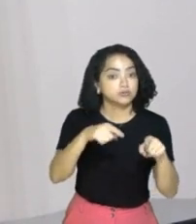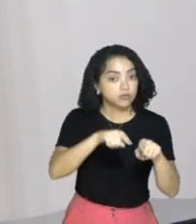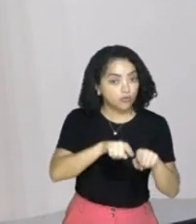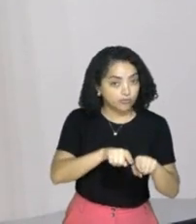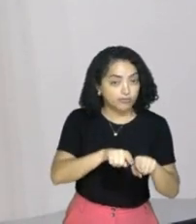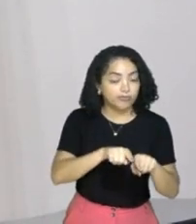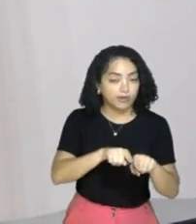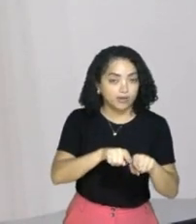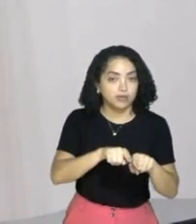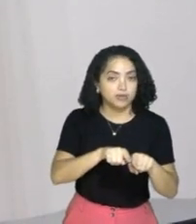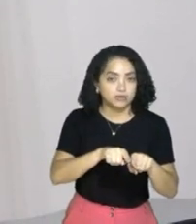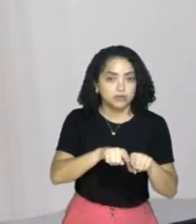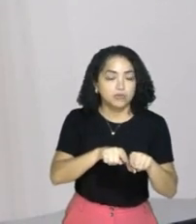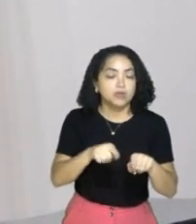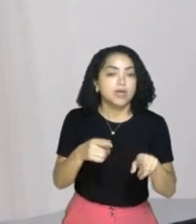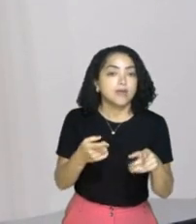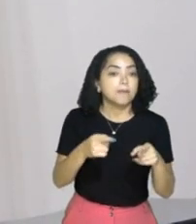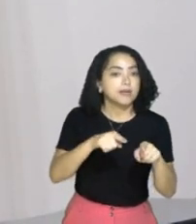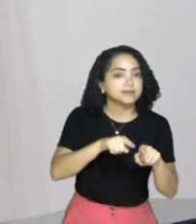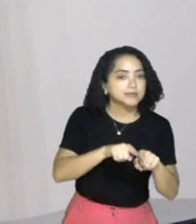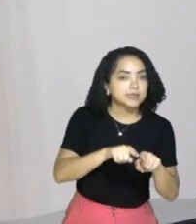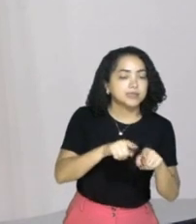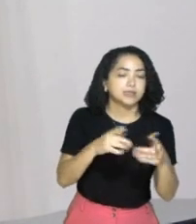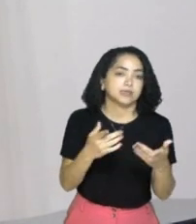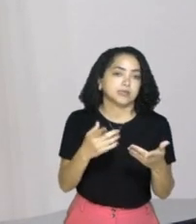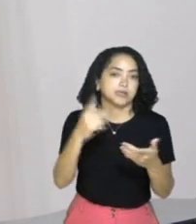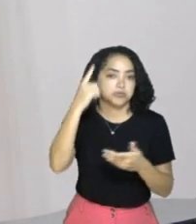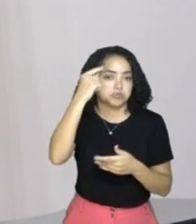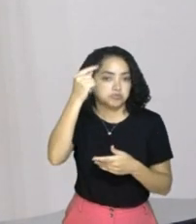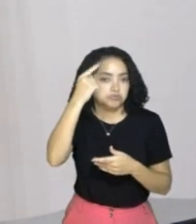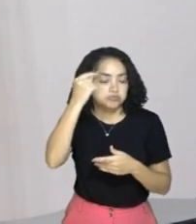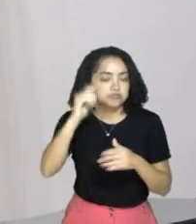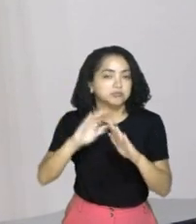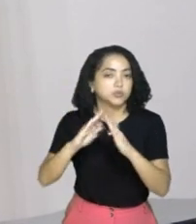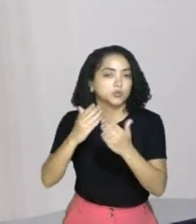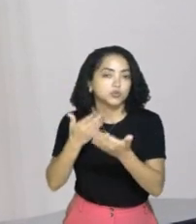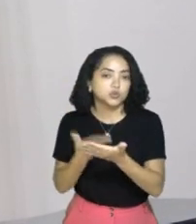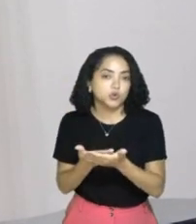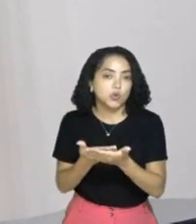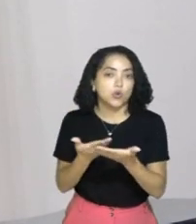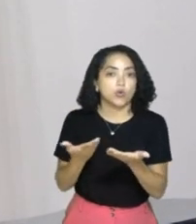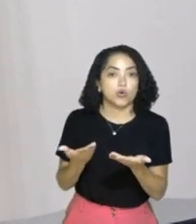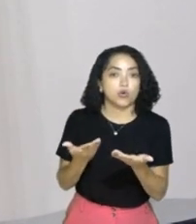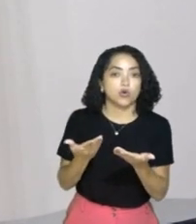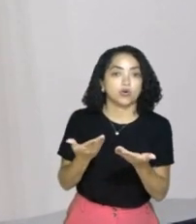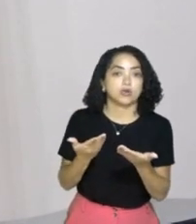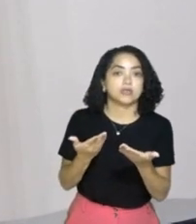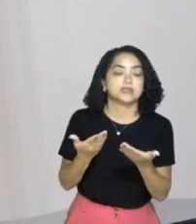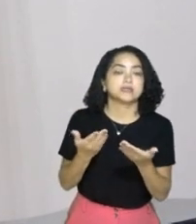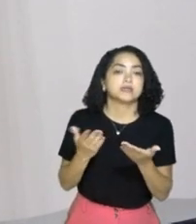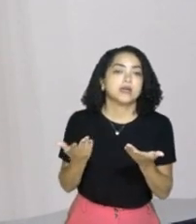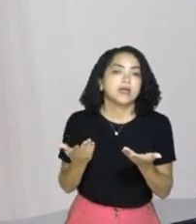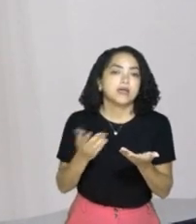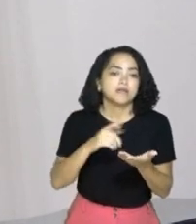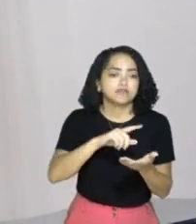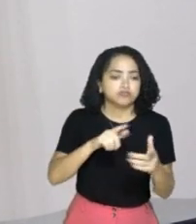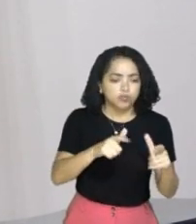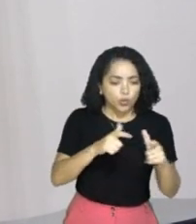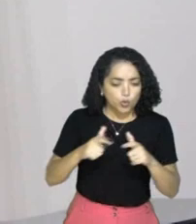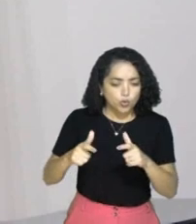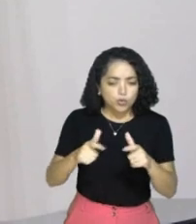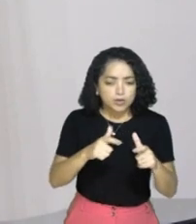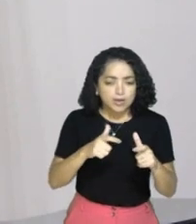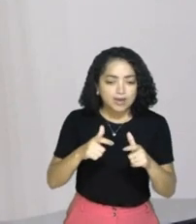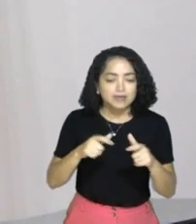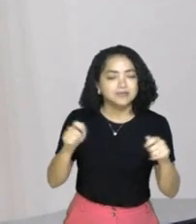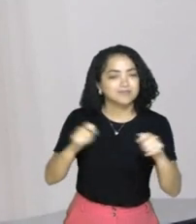estabelecer parcerias com universidades com escolas com academias com estabelecimentos e